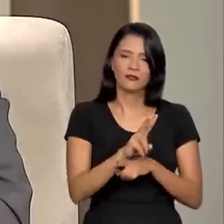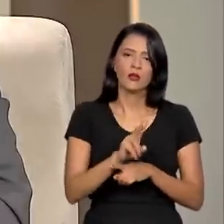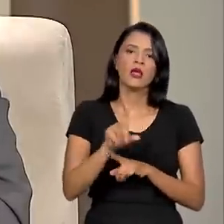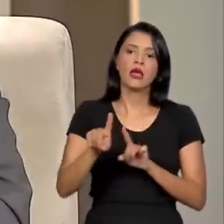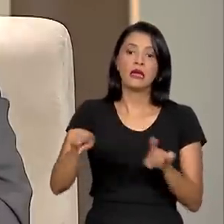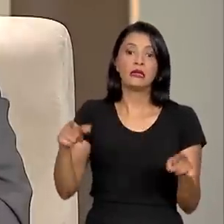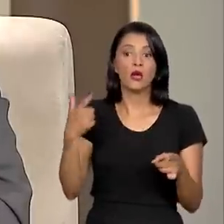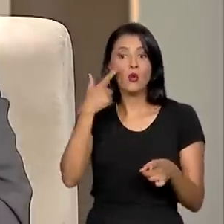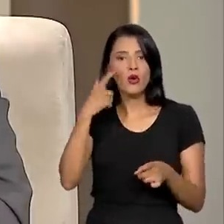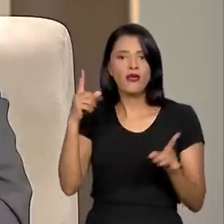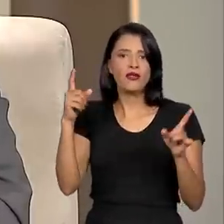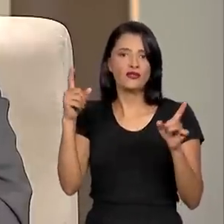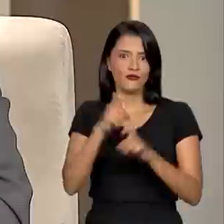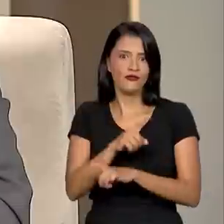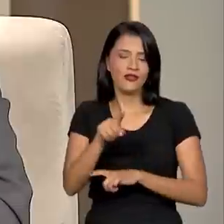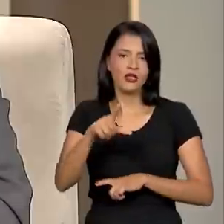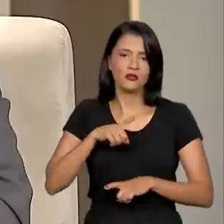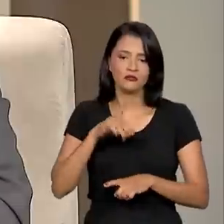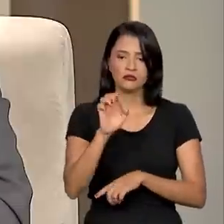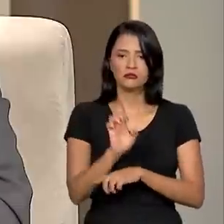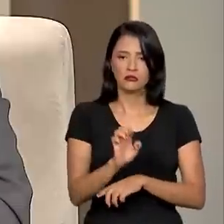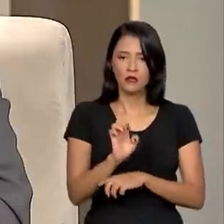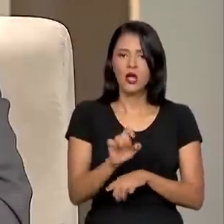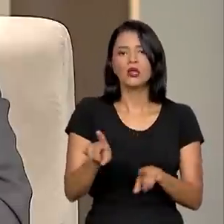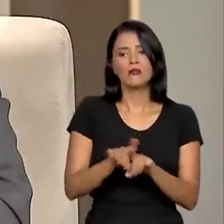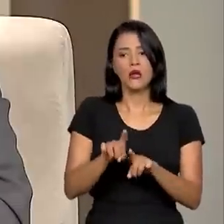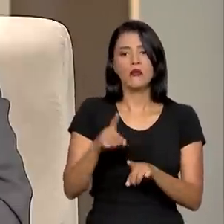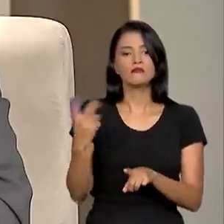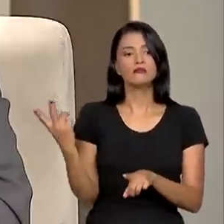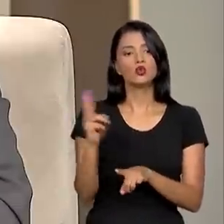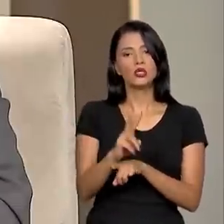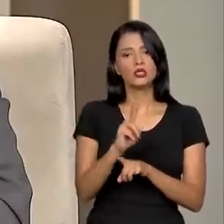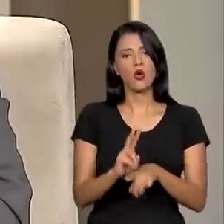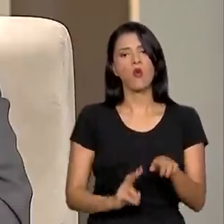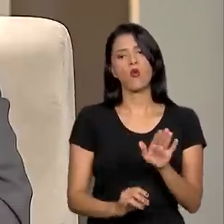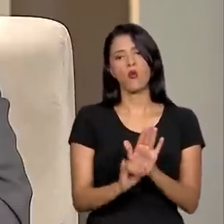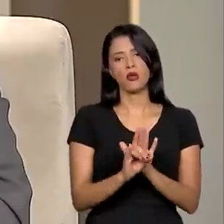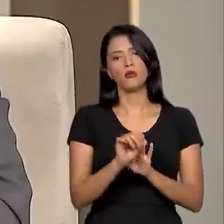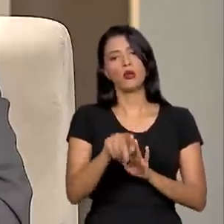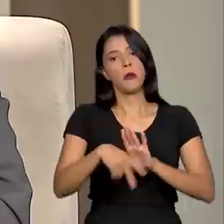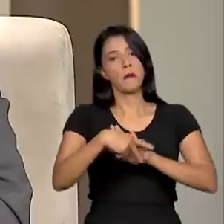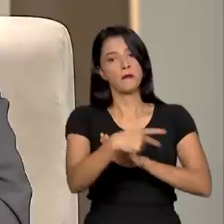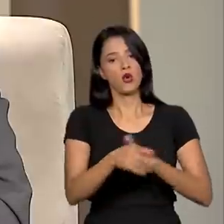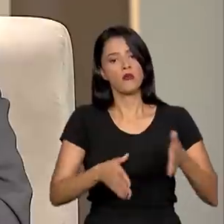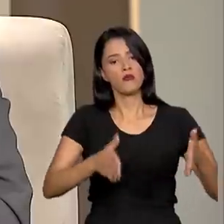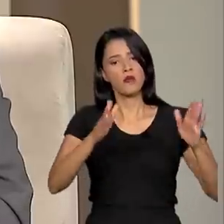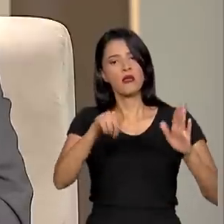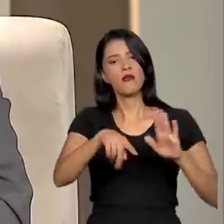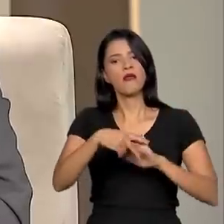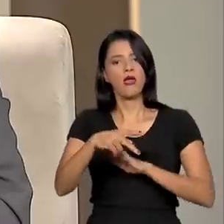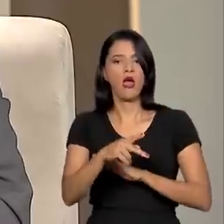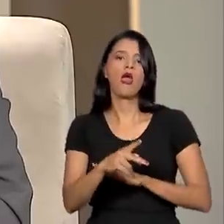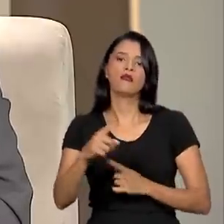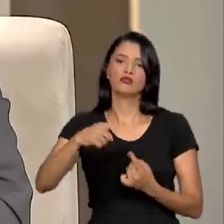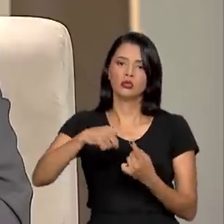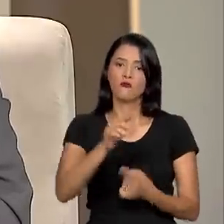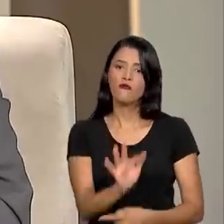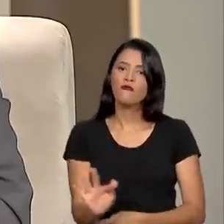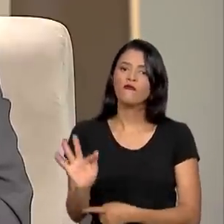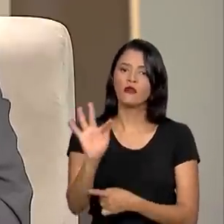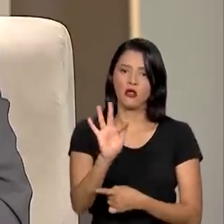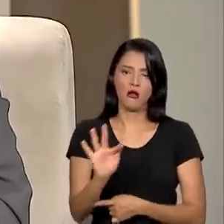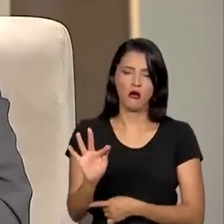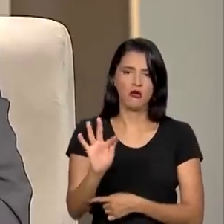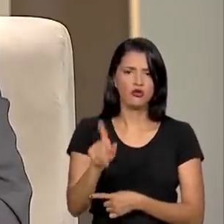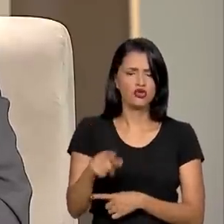desse alvará, que é estadual, com a proteção à identidade patrimonial do edifício, que é federal. E nós conseguimos avançar